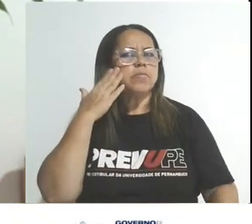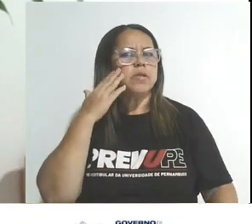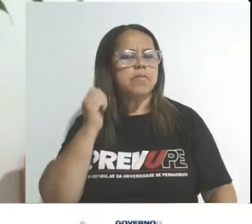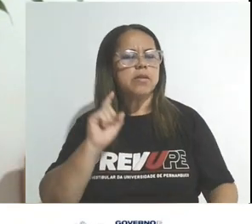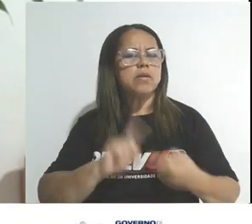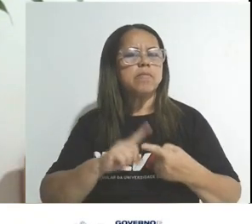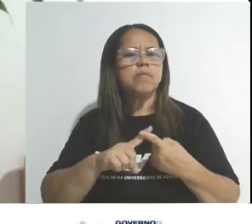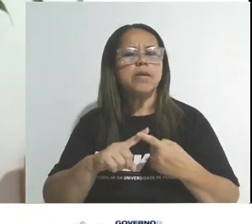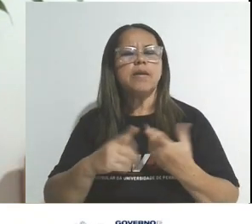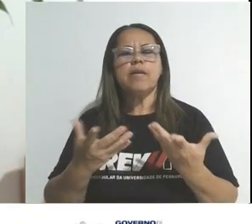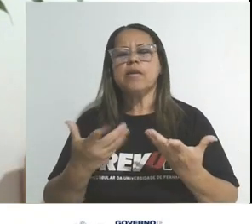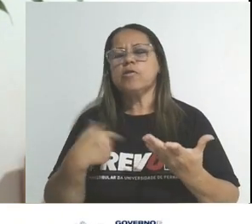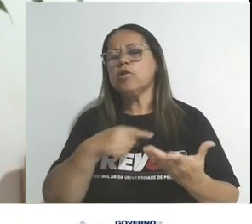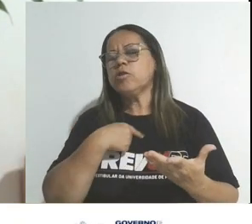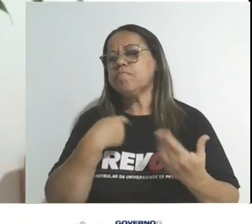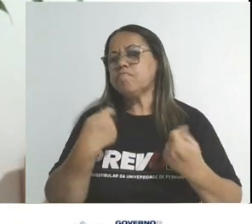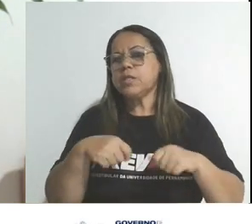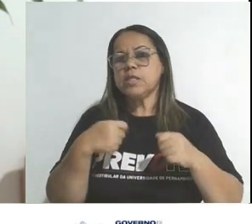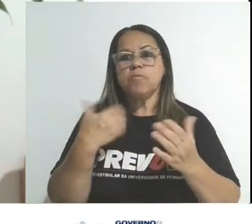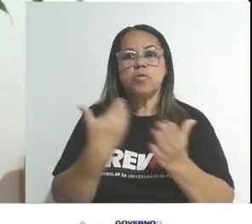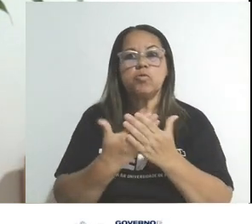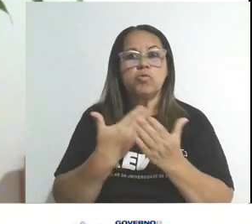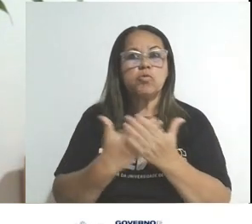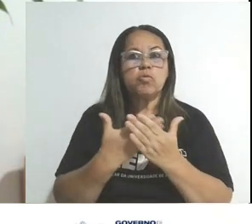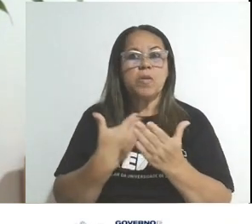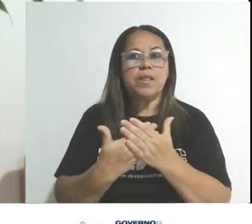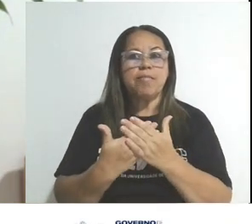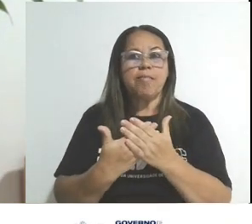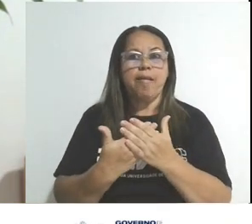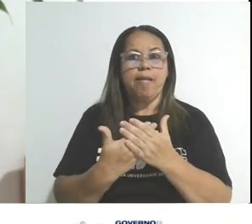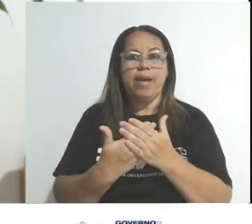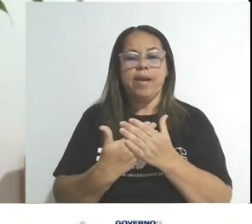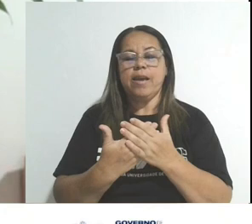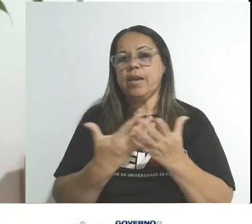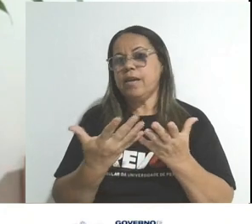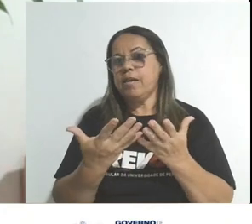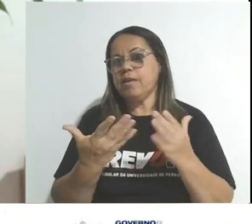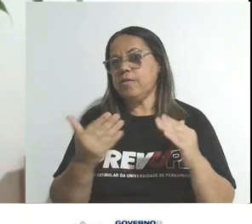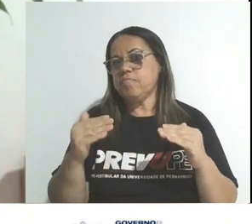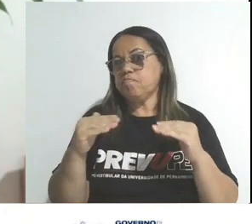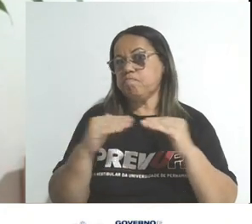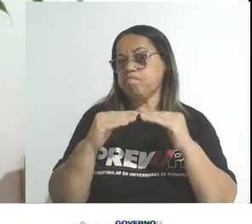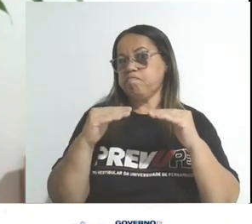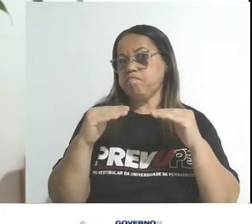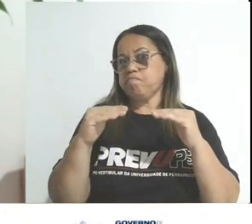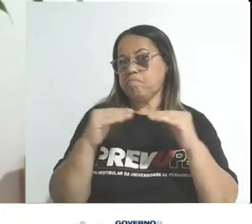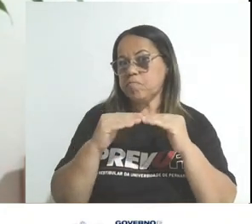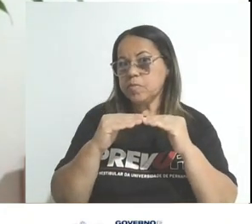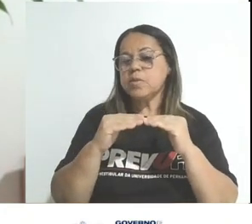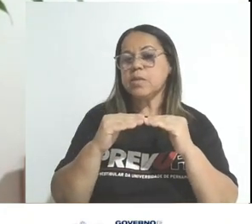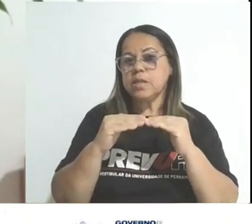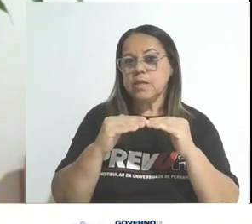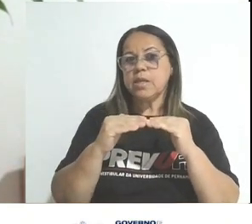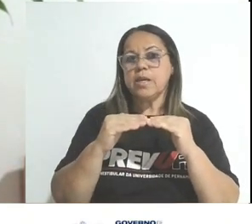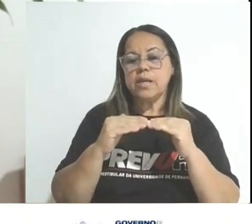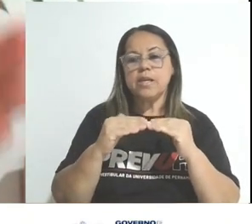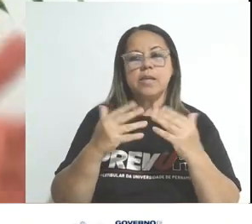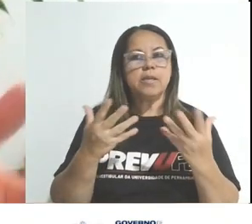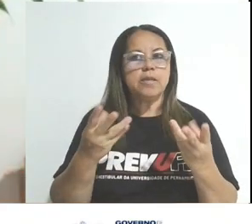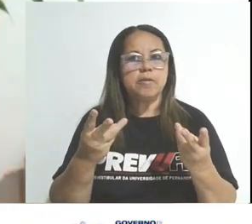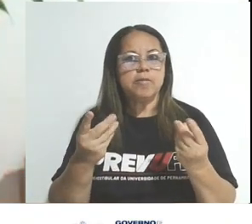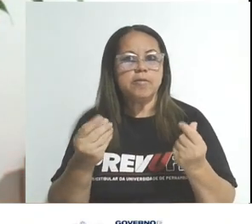compreender nessa unidade é sobre a questão de equivalências, né? Essa perspectiva de a